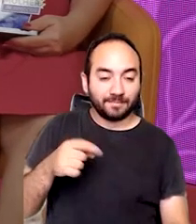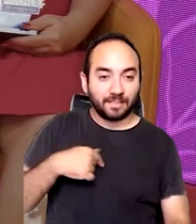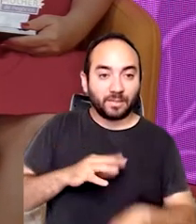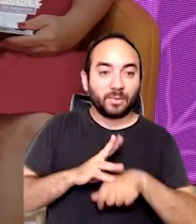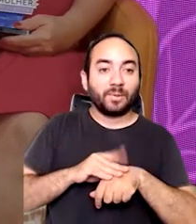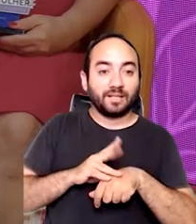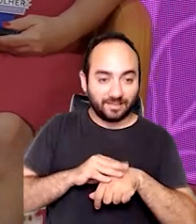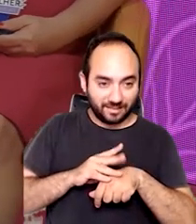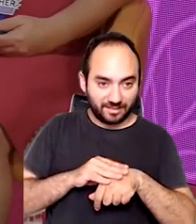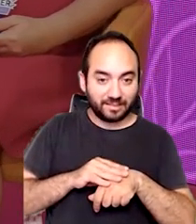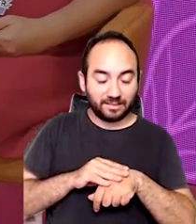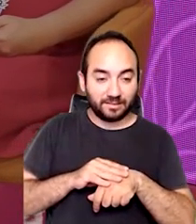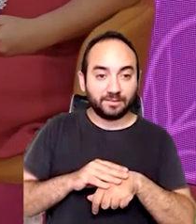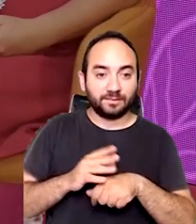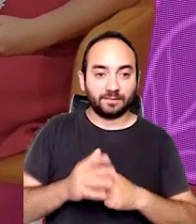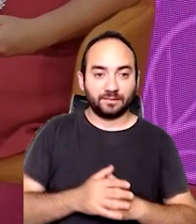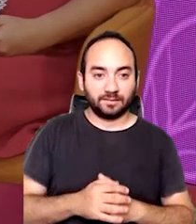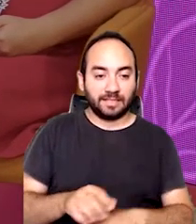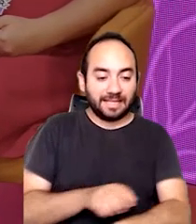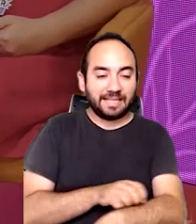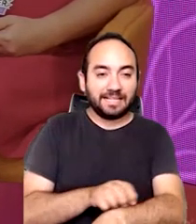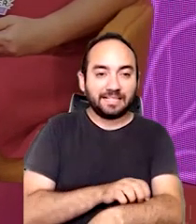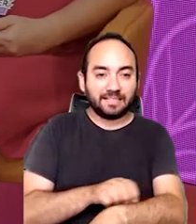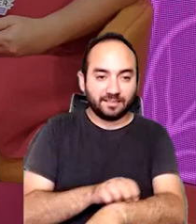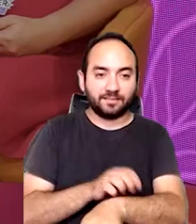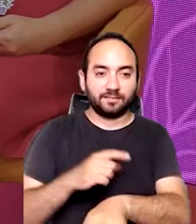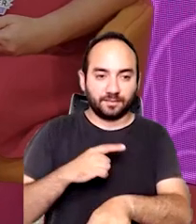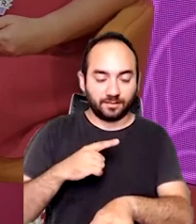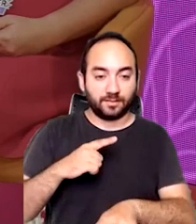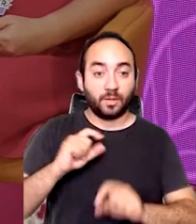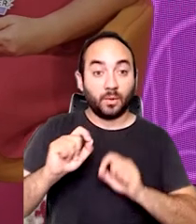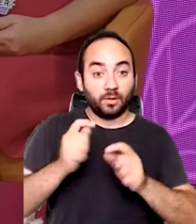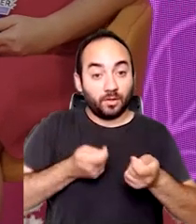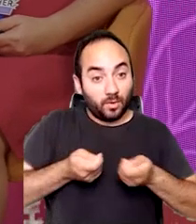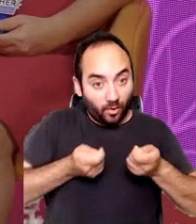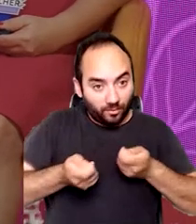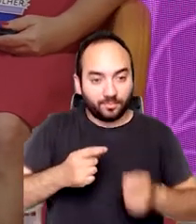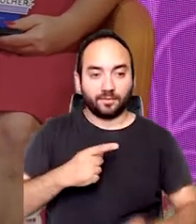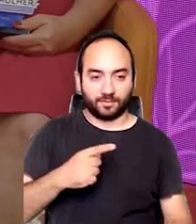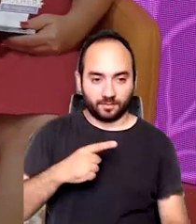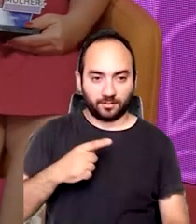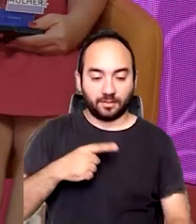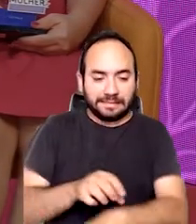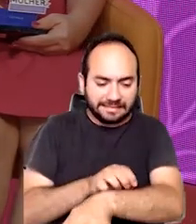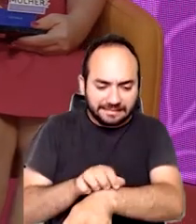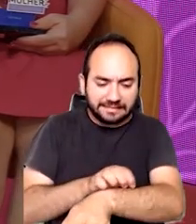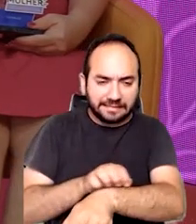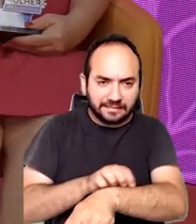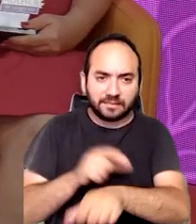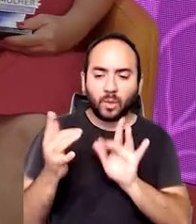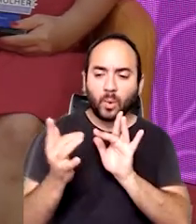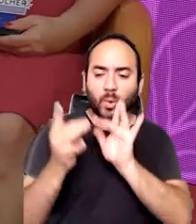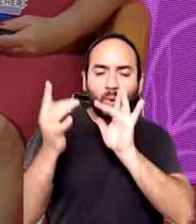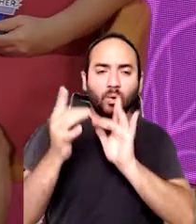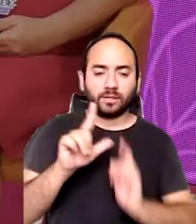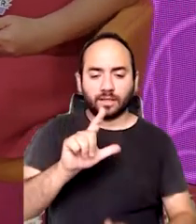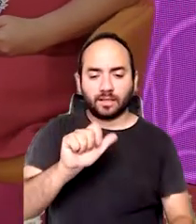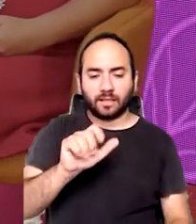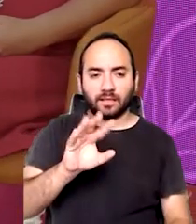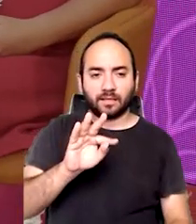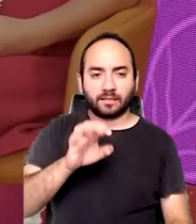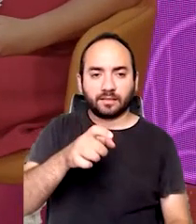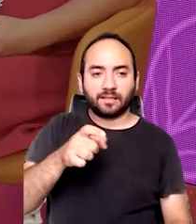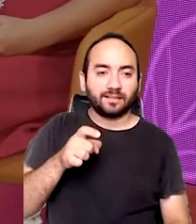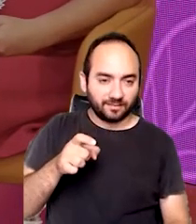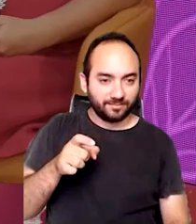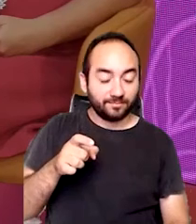né que eu tinha uma eu tinha não ainda tenho que eu controlo né Essa alergia do contato